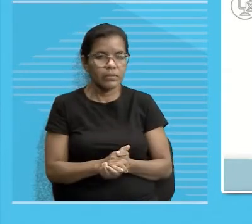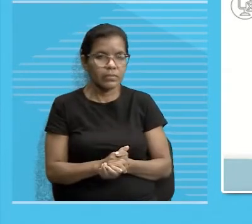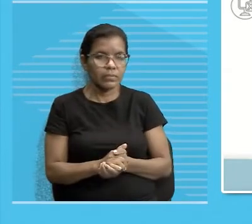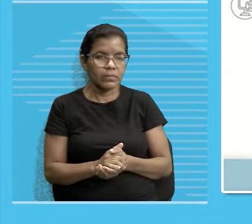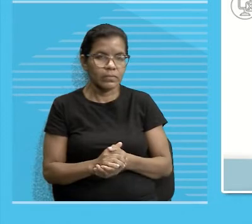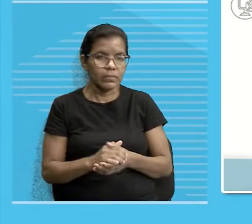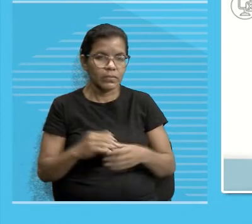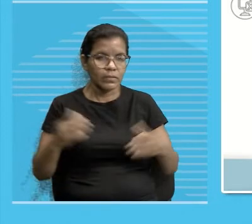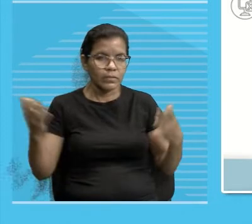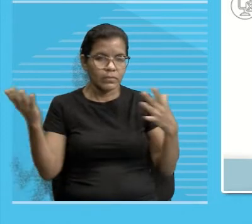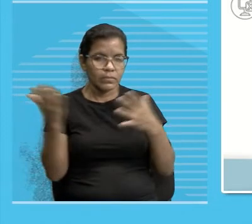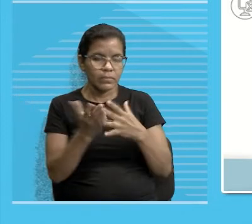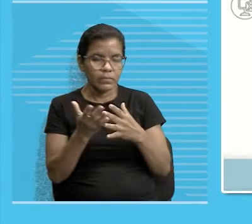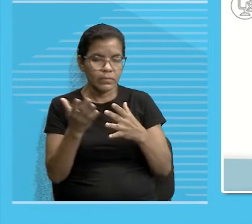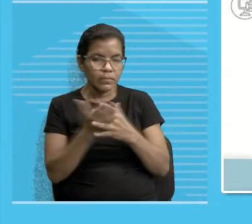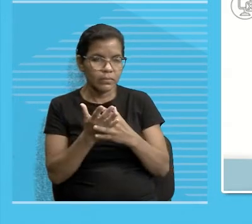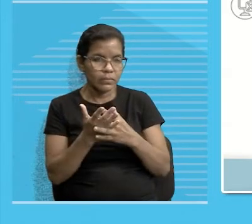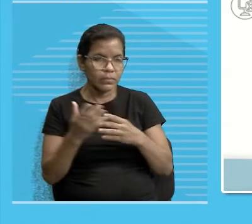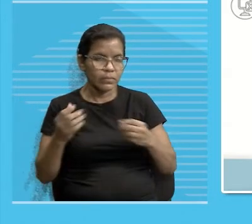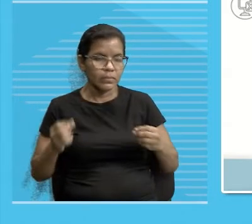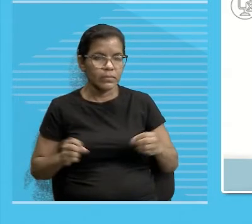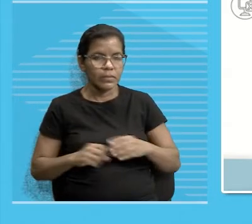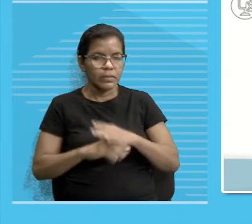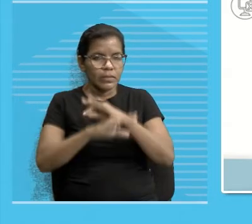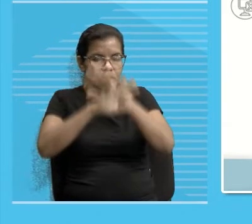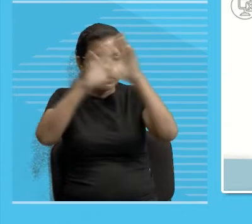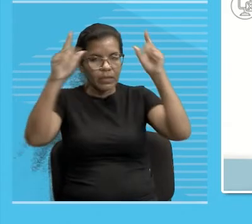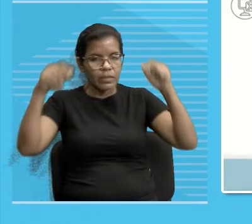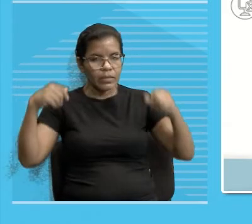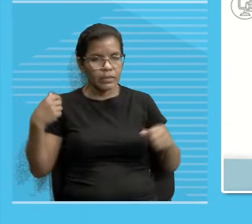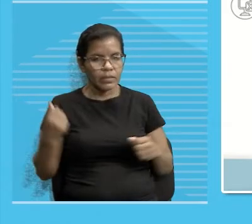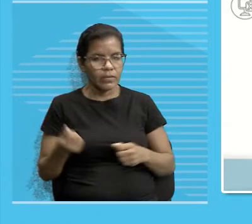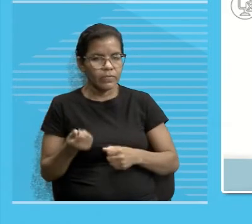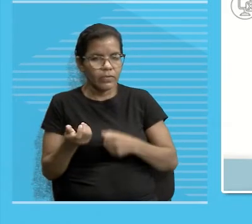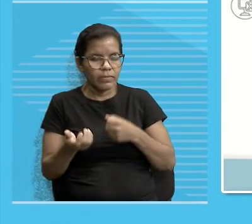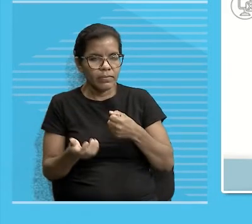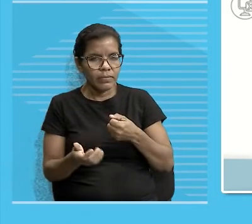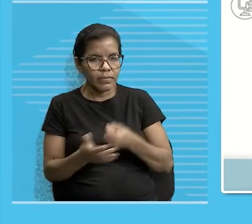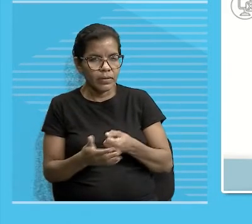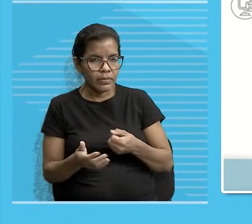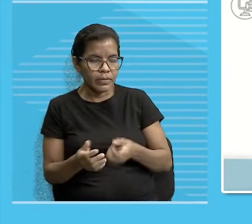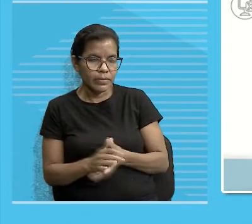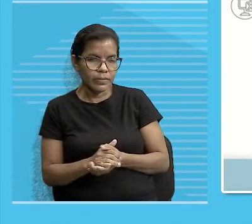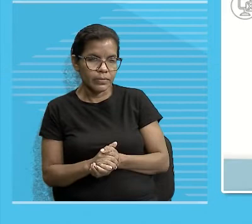Então o barroco ele vai exagerar isso que foi proibido. Tá bom?